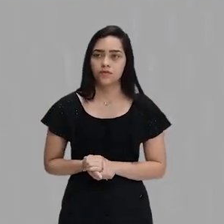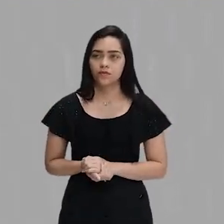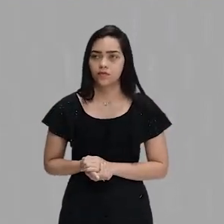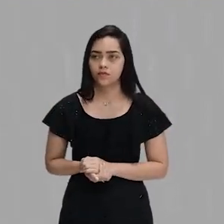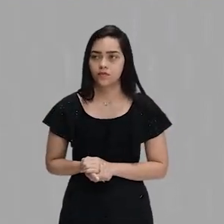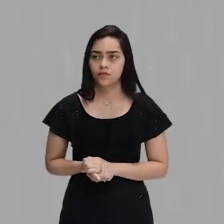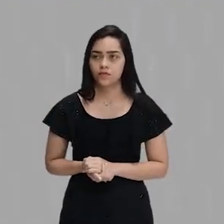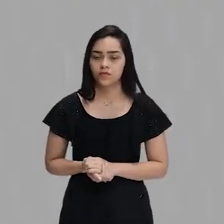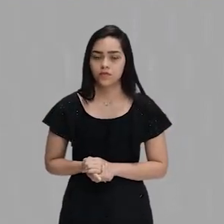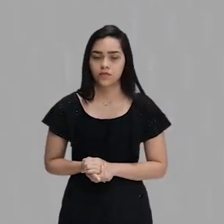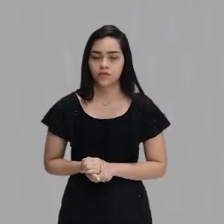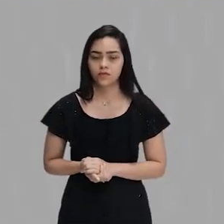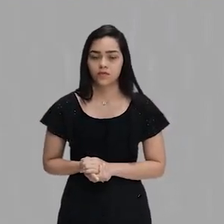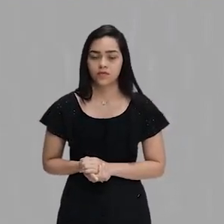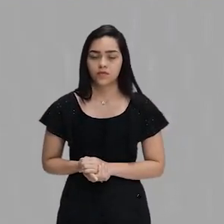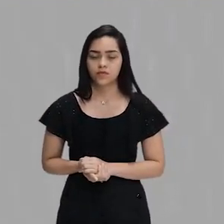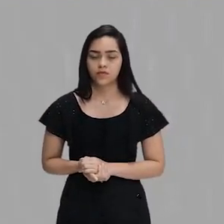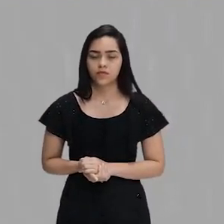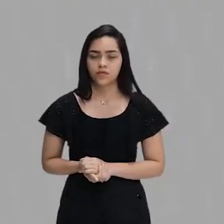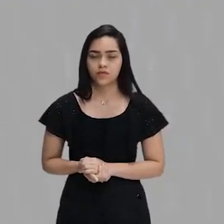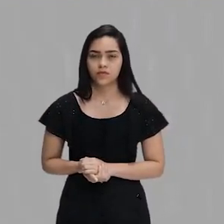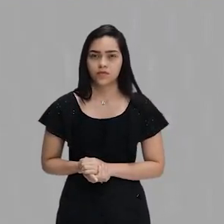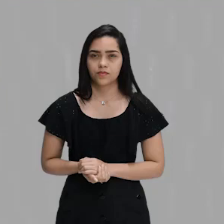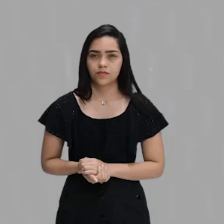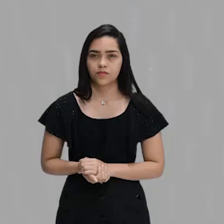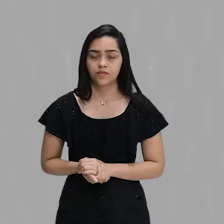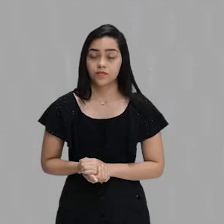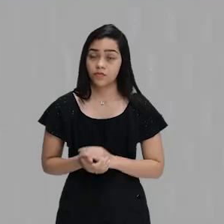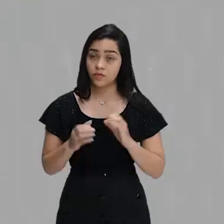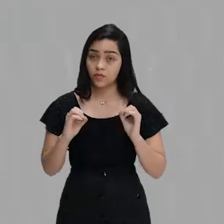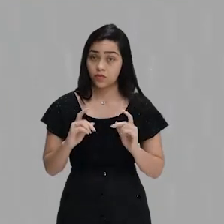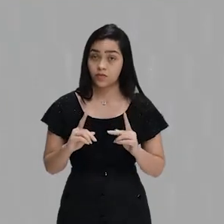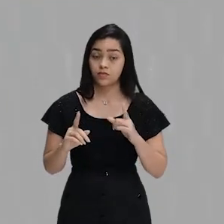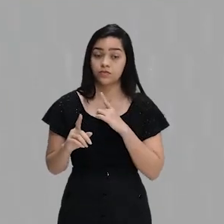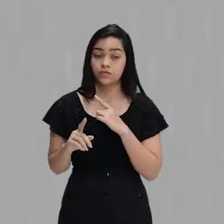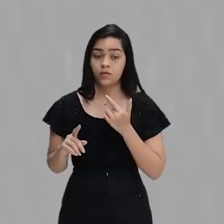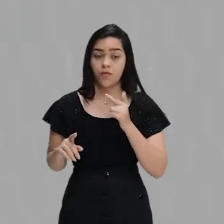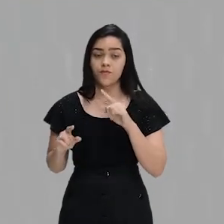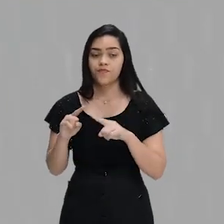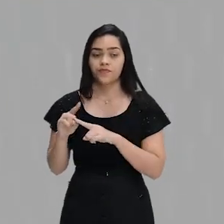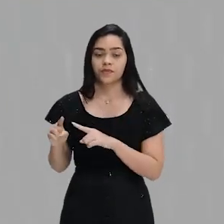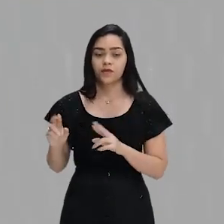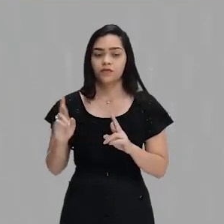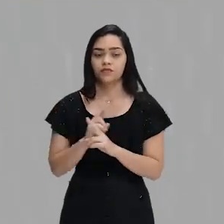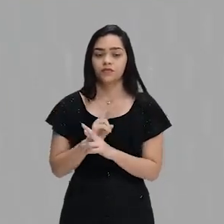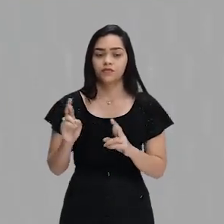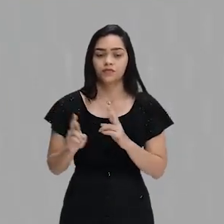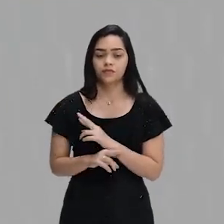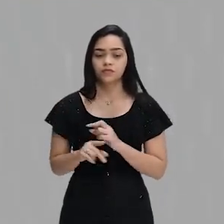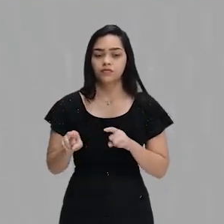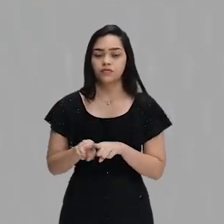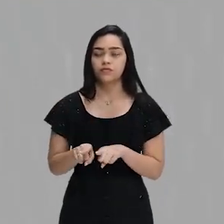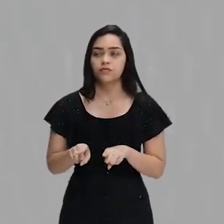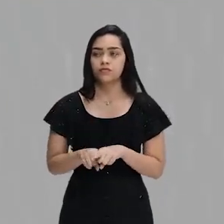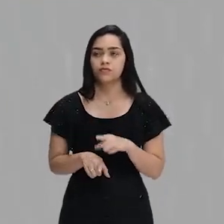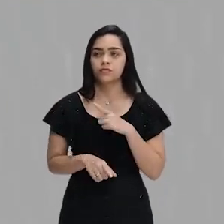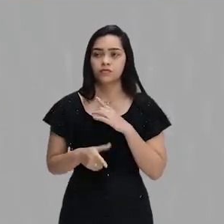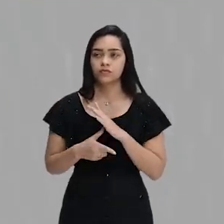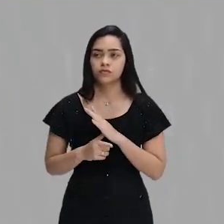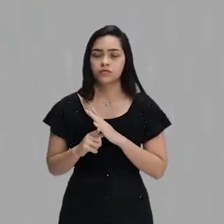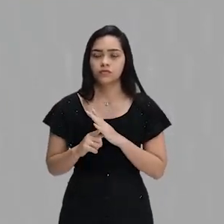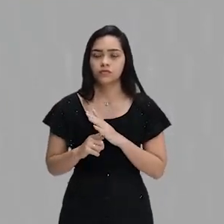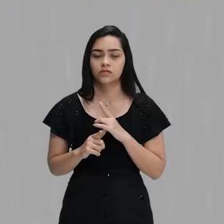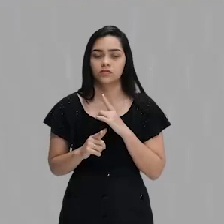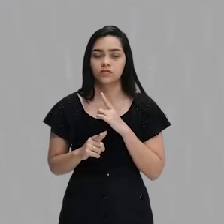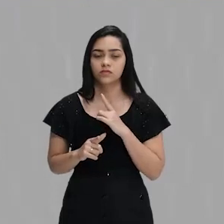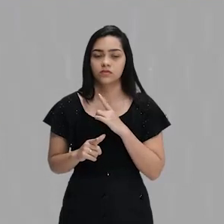cair. E esses peixes se alimentam dessas migalhas. Ok? E tem outro tipo de relação, antes de eu falar de